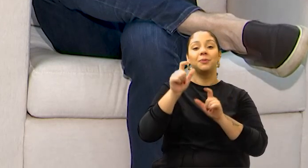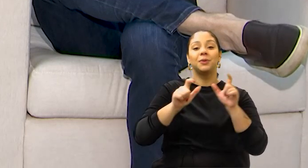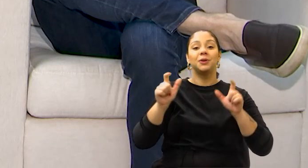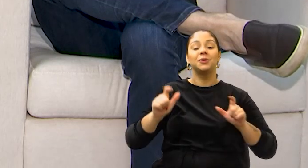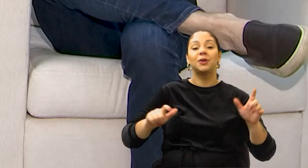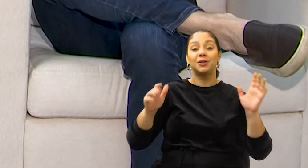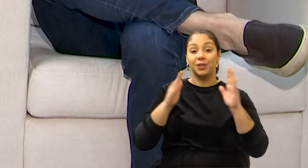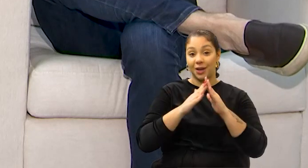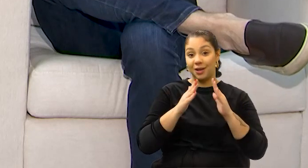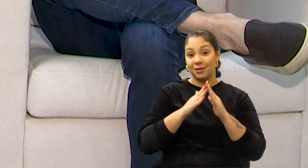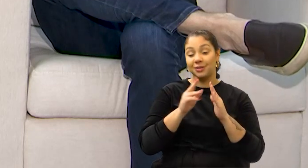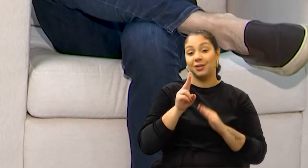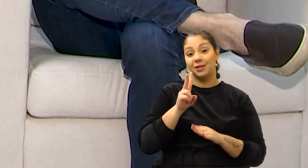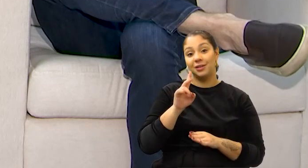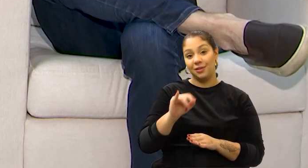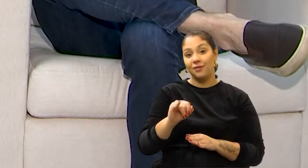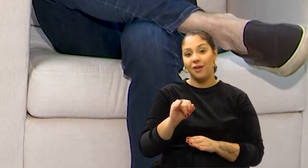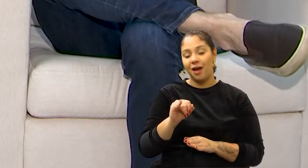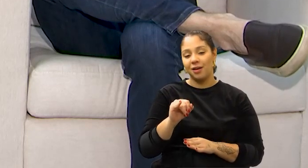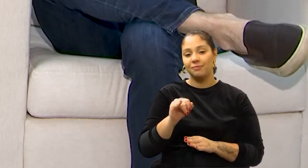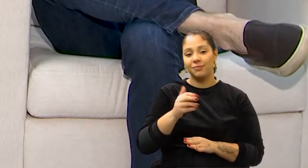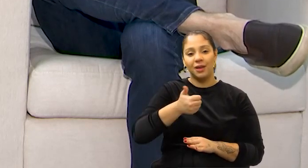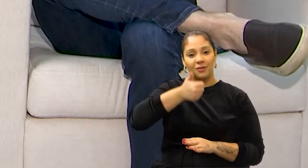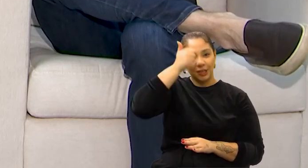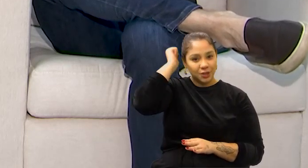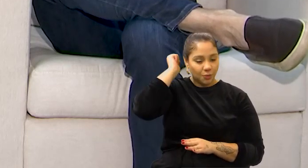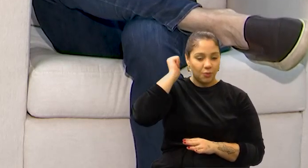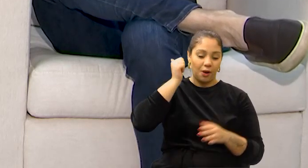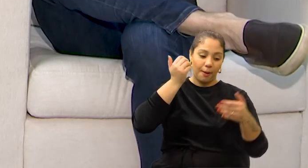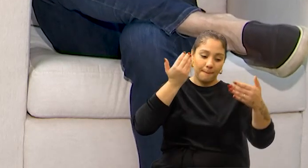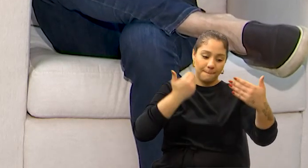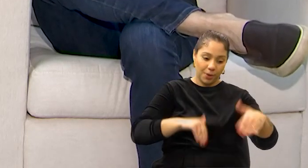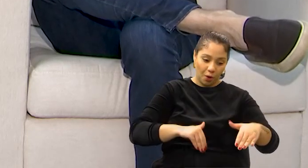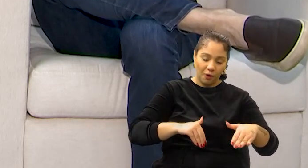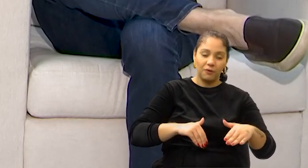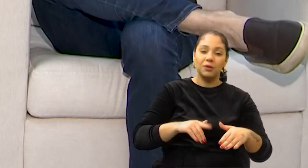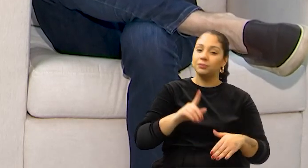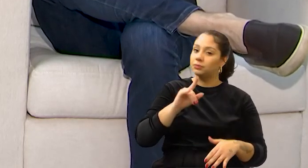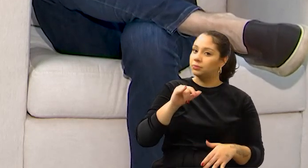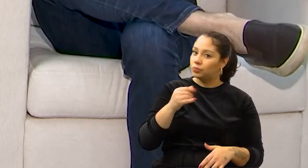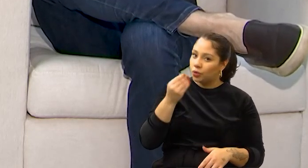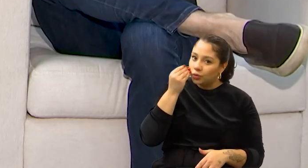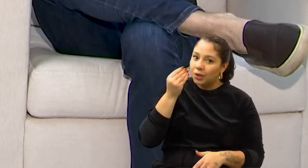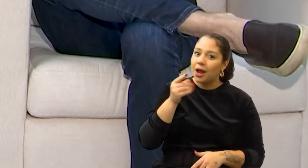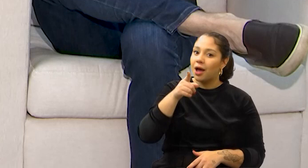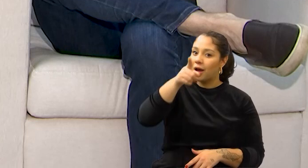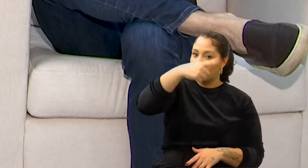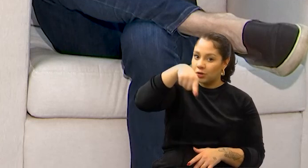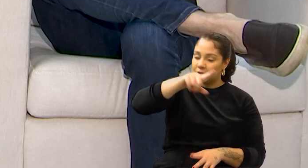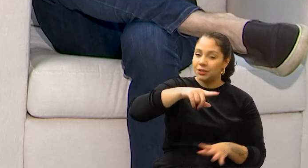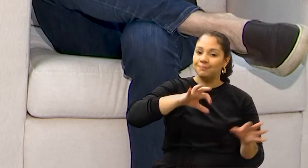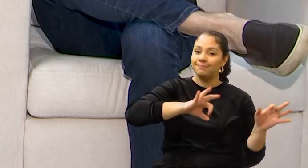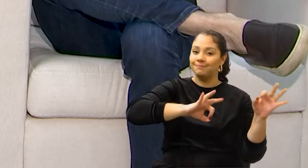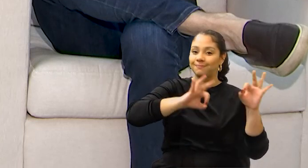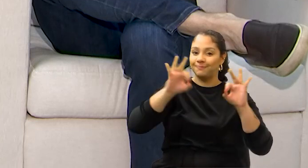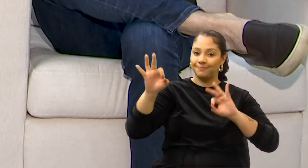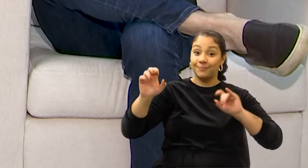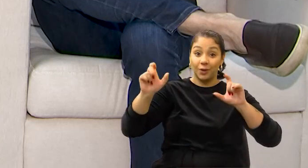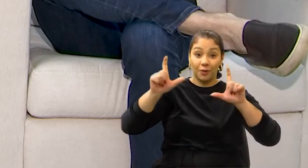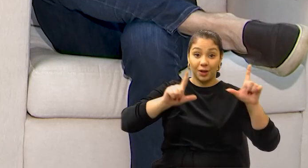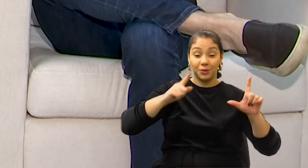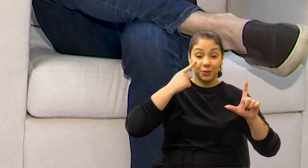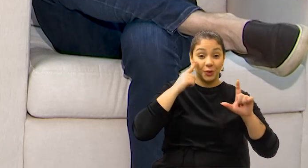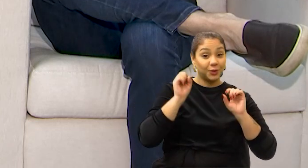mostrando para o pessoal de casa que vai prestar Não é o vestibular olha só que oportunidade você está assistindo